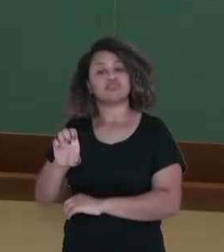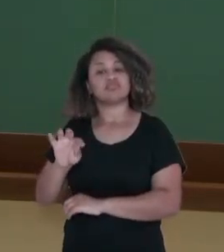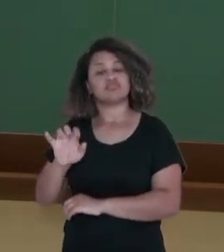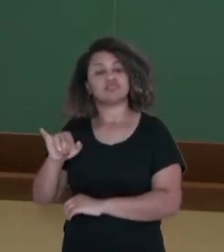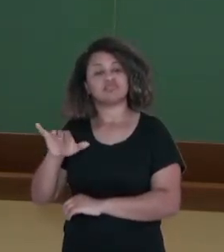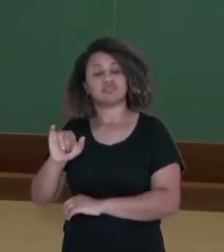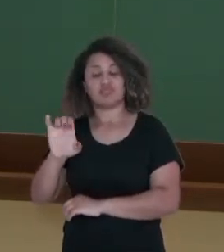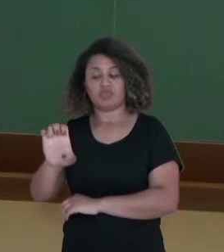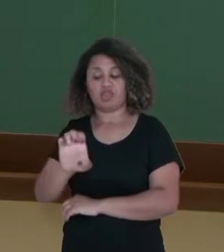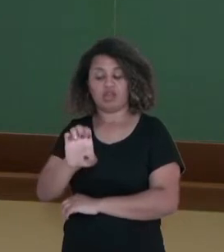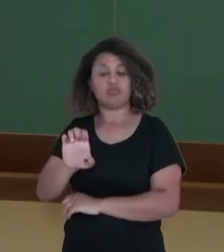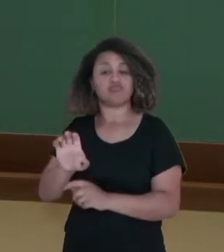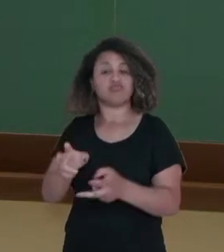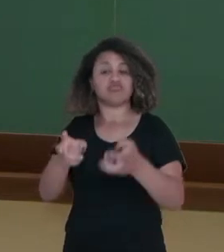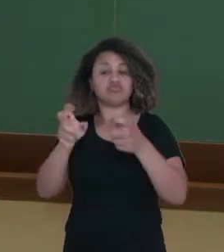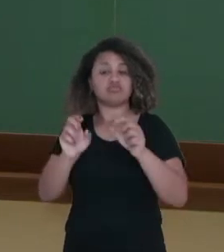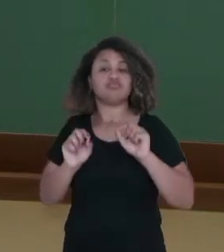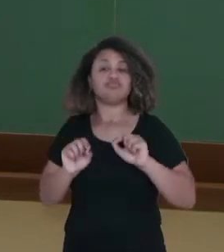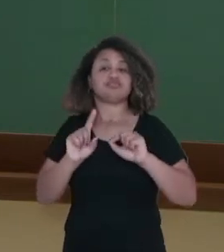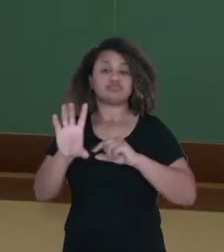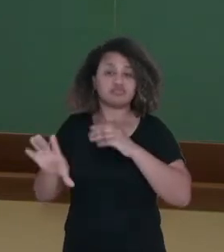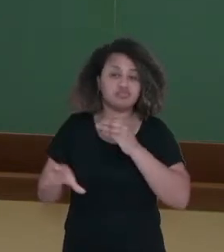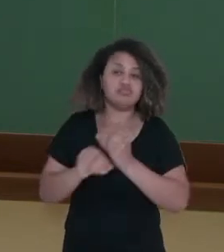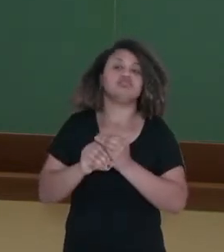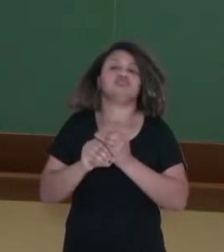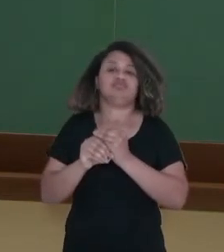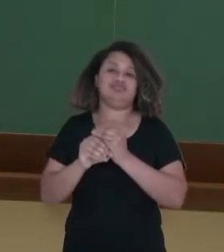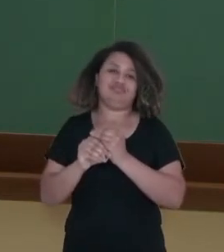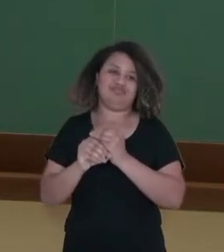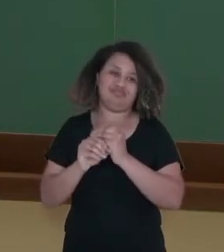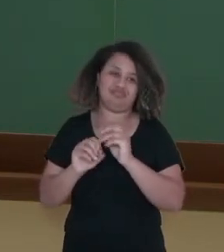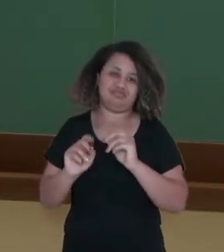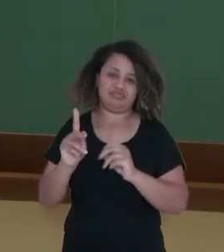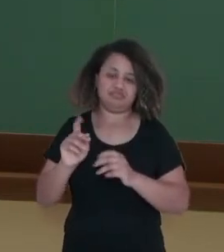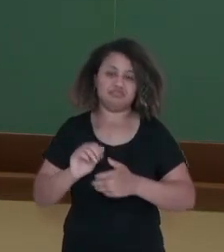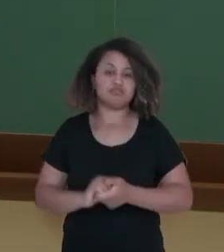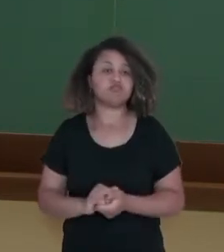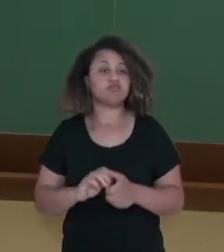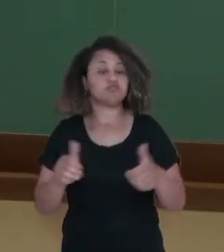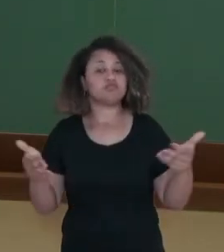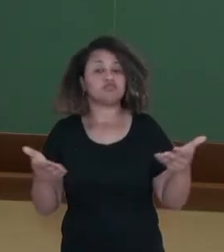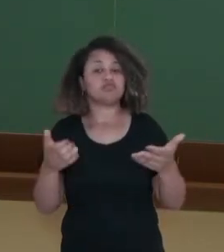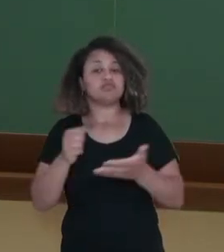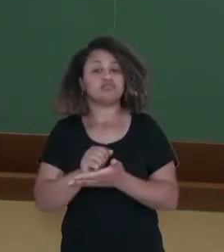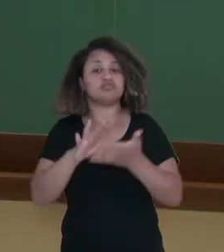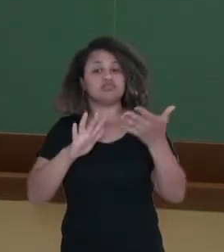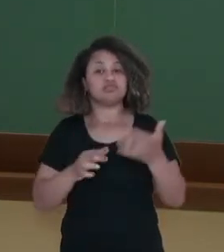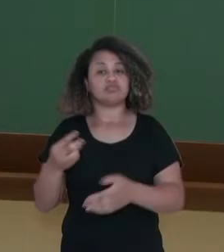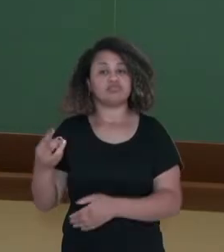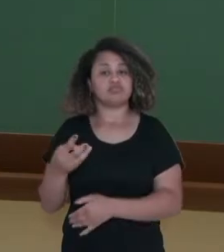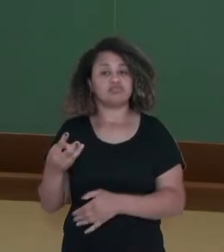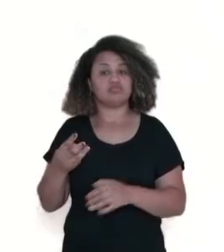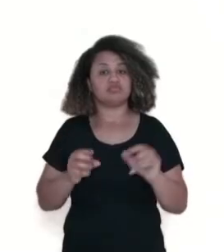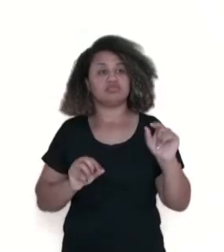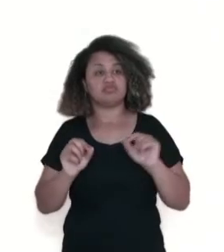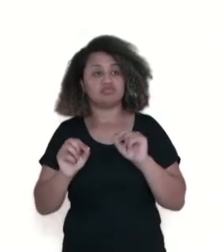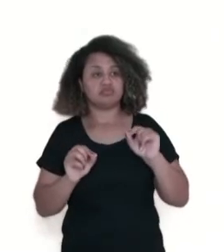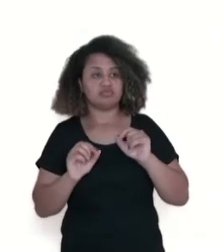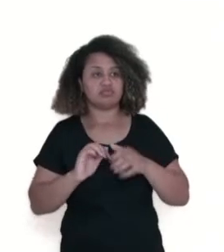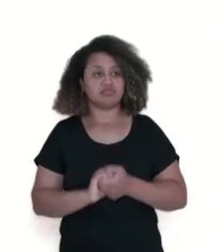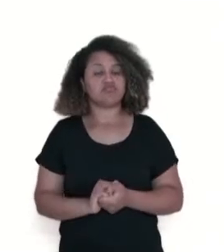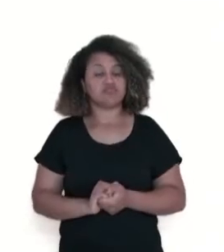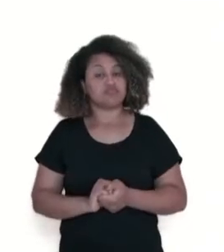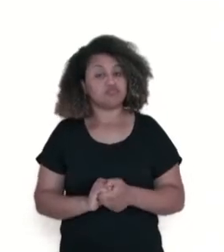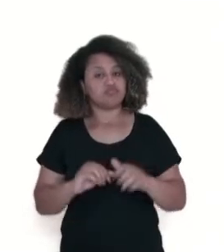o E a gente viu ainda que é aditiva. Vamos aqui para a terceira atividade. Até os